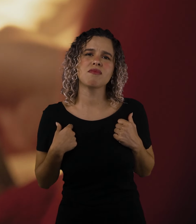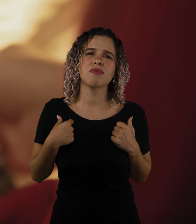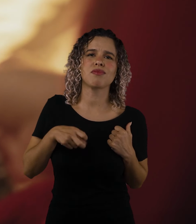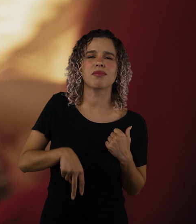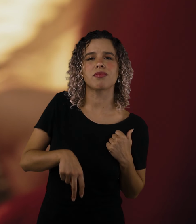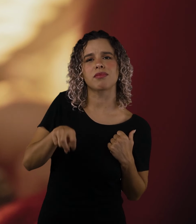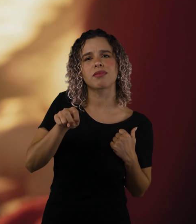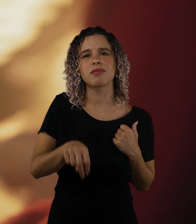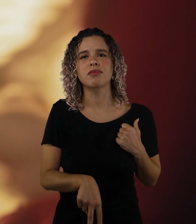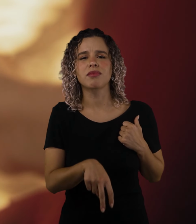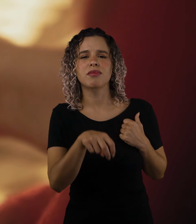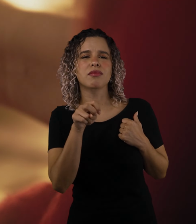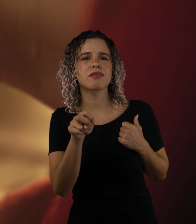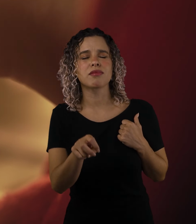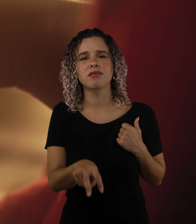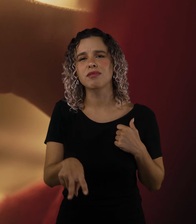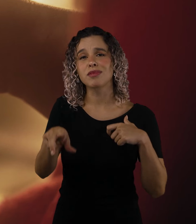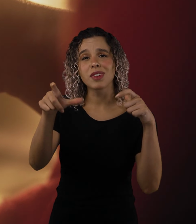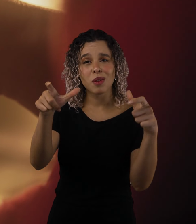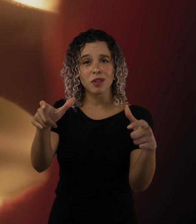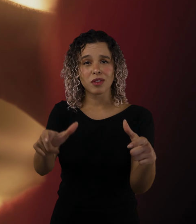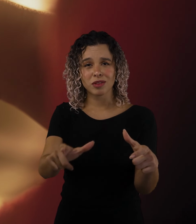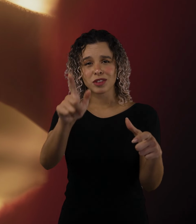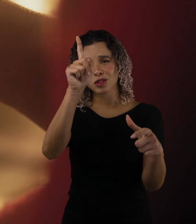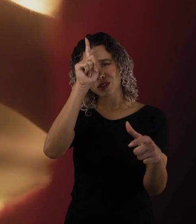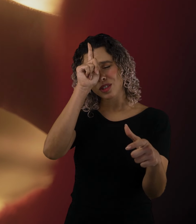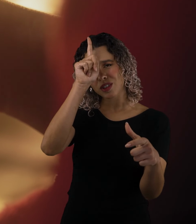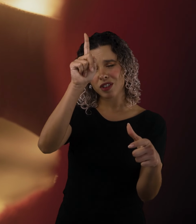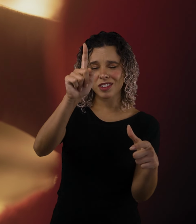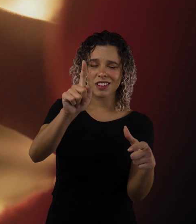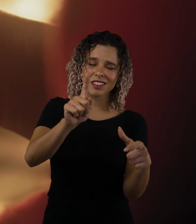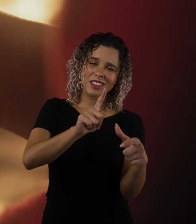da família. Over Jordan.